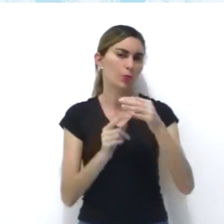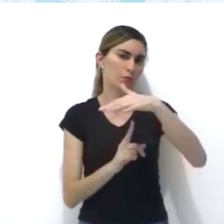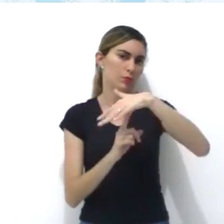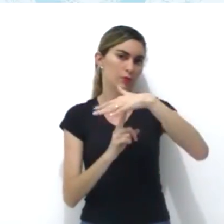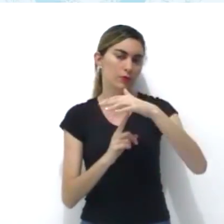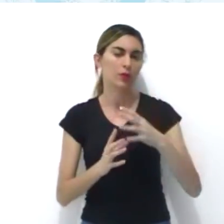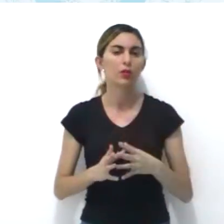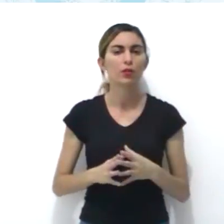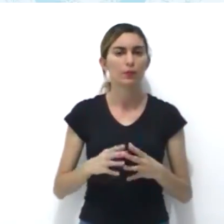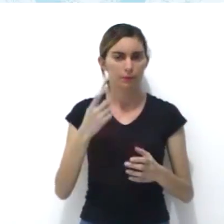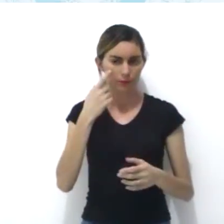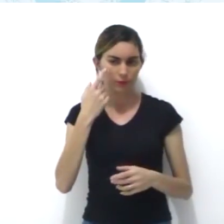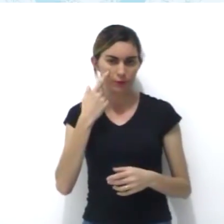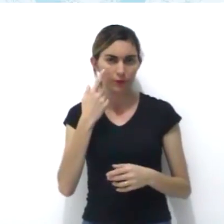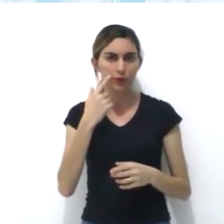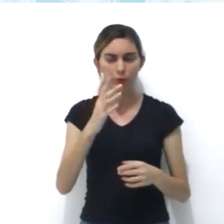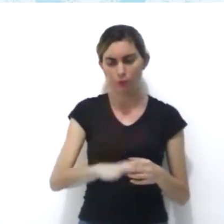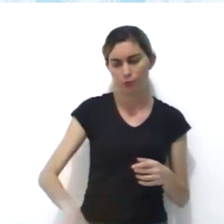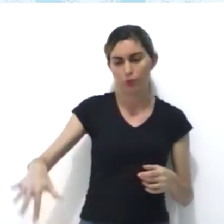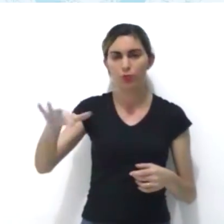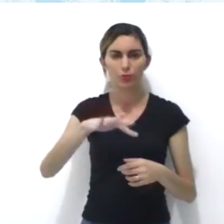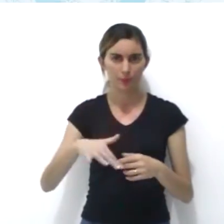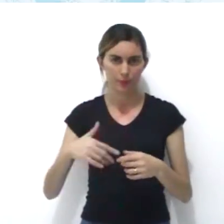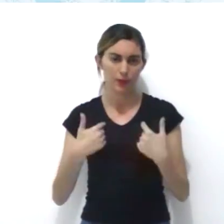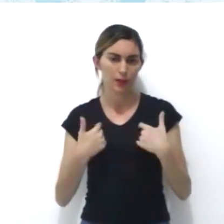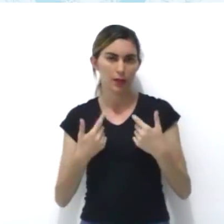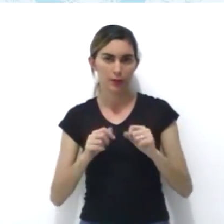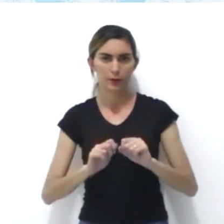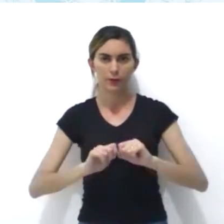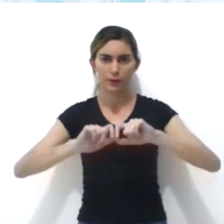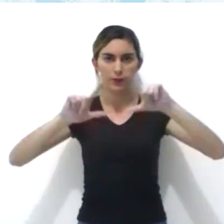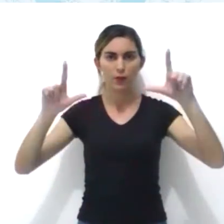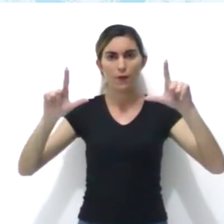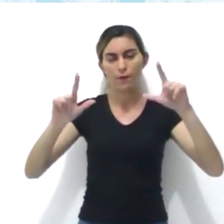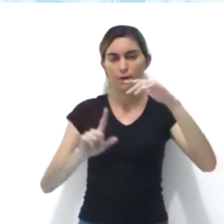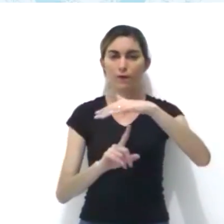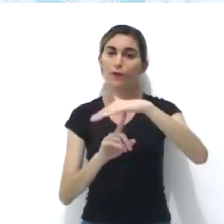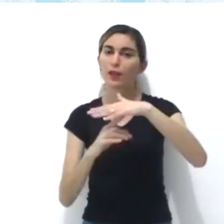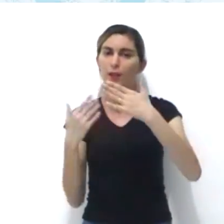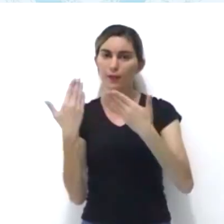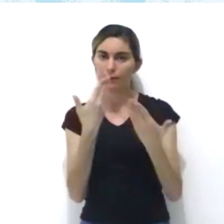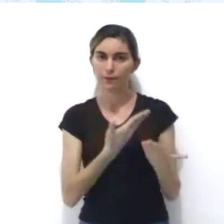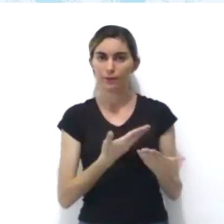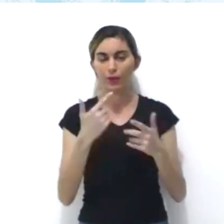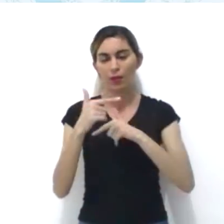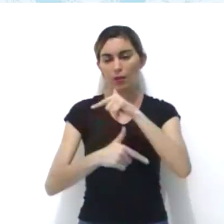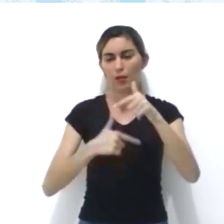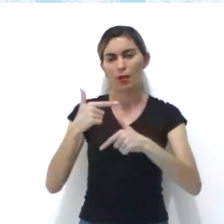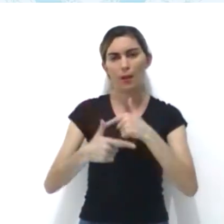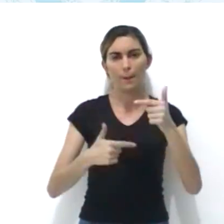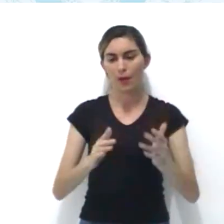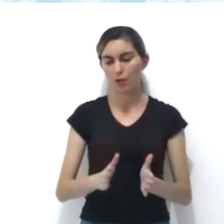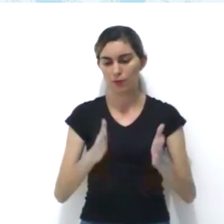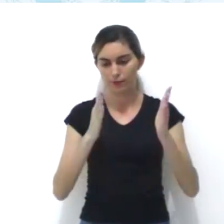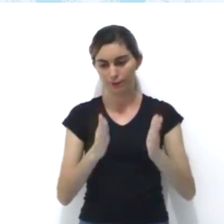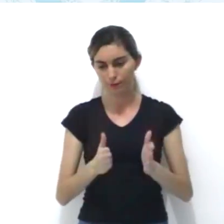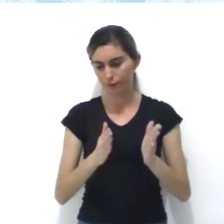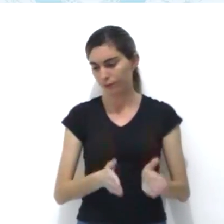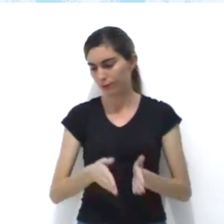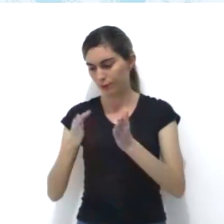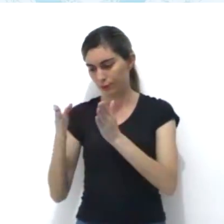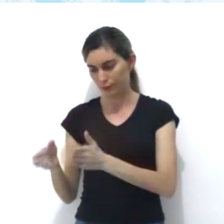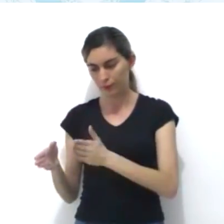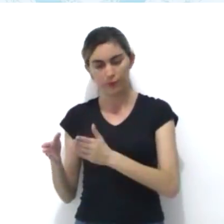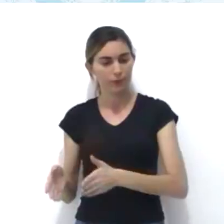De como funciona a feira? Estão vendo aí esse espaçozinho que é um stand? Uma feira vai ser assim, um trabalho ao lado